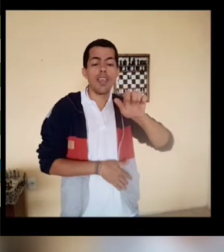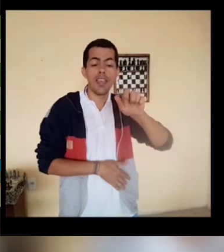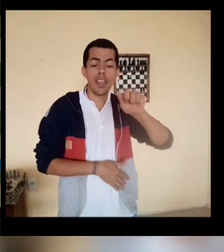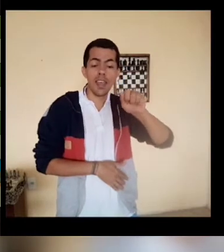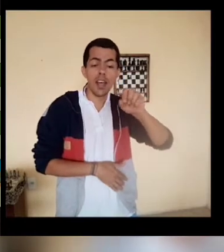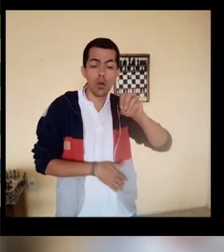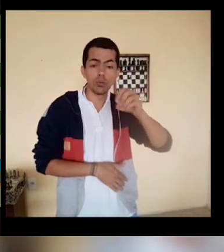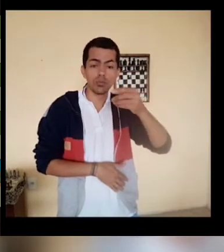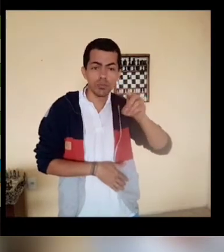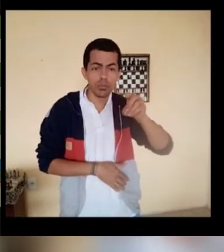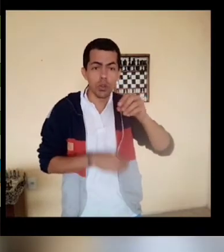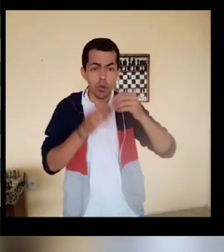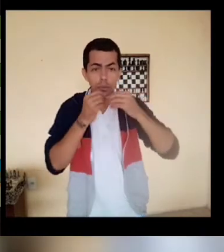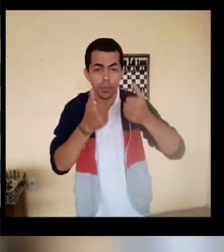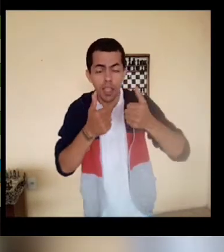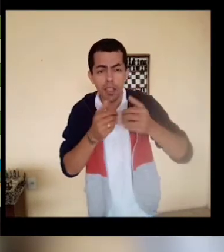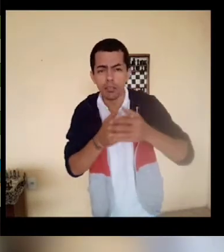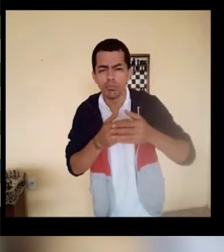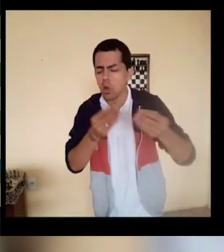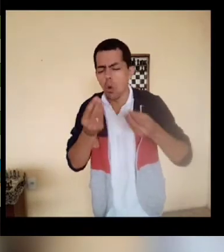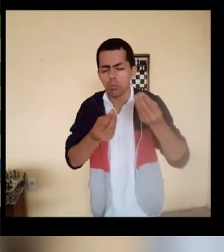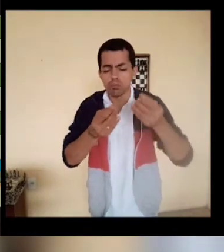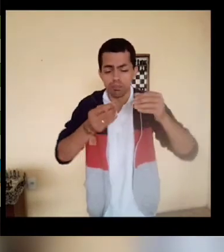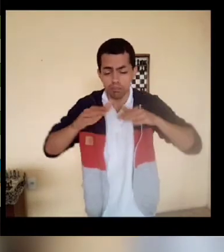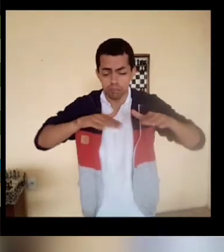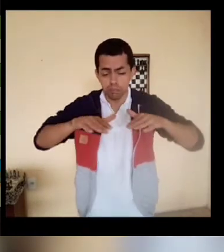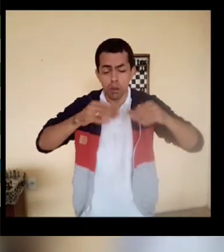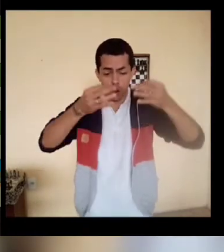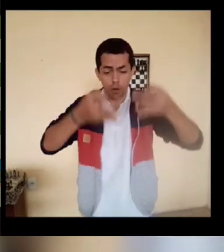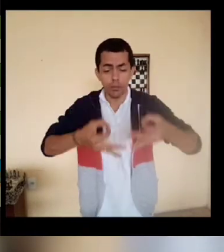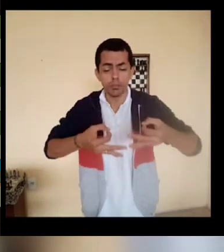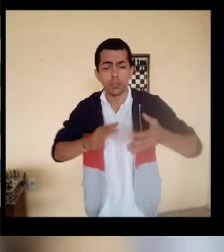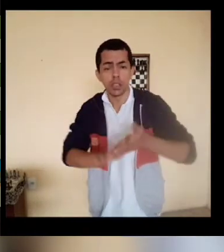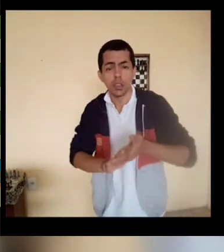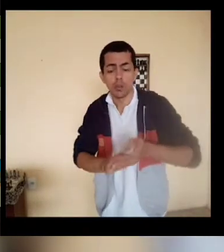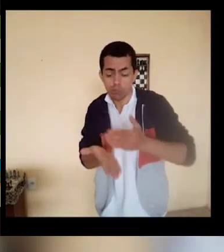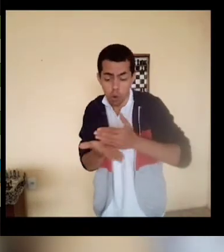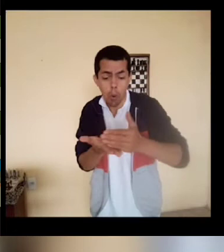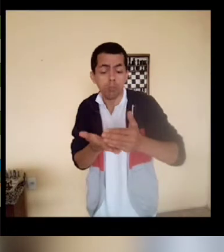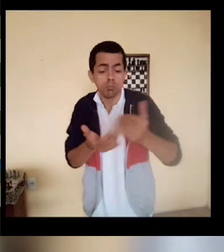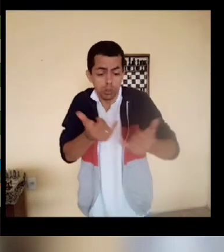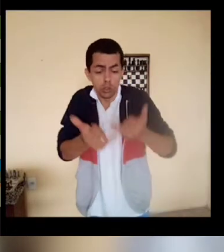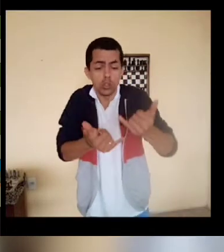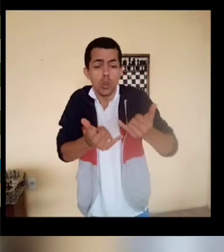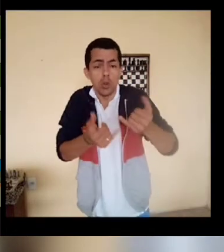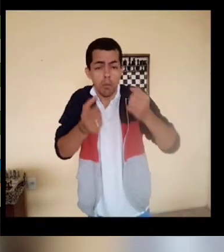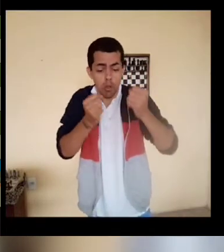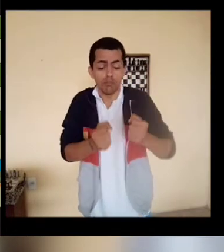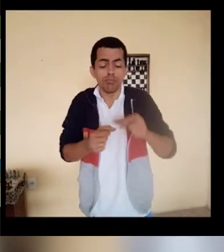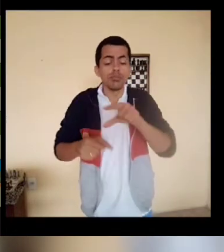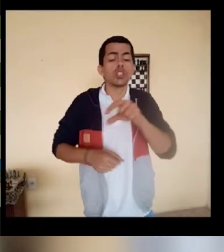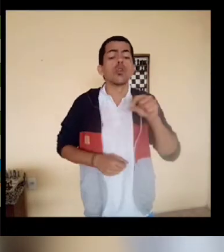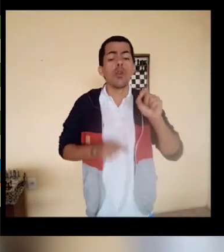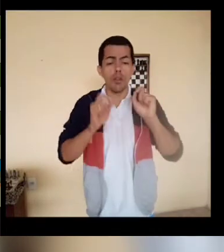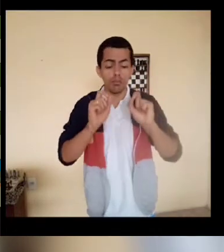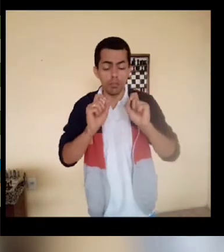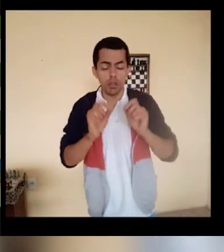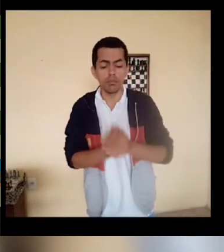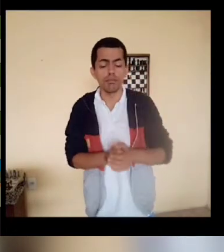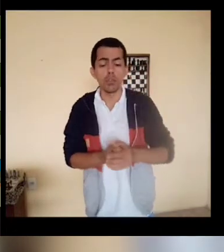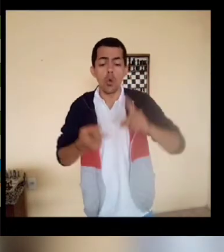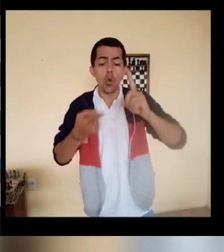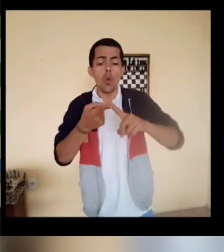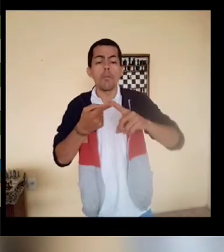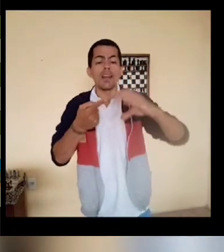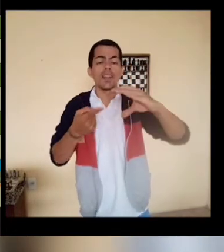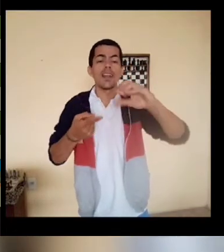Observe então agora o movimento dos peões. Como então movimentar corretamente essa peça? Vamos começar então.